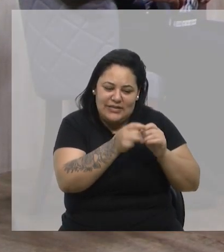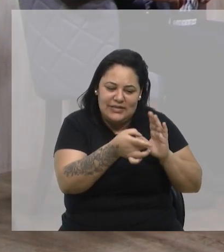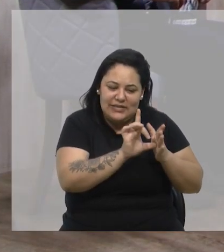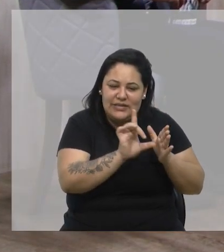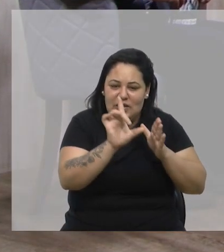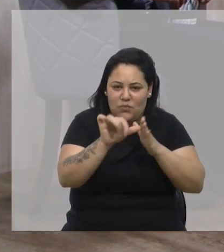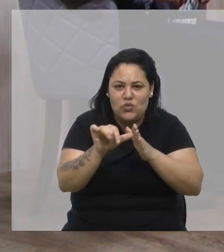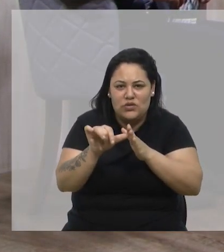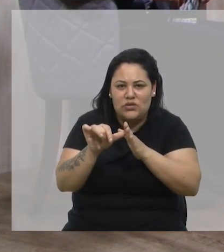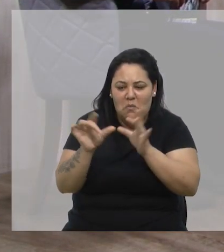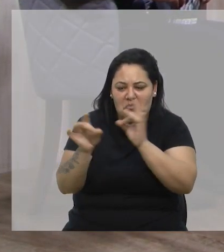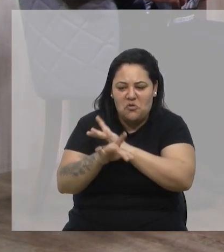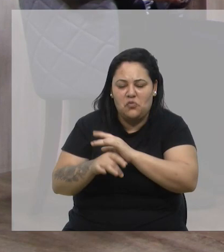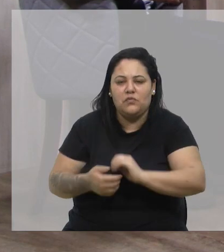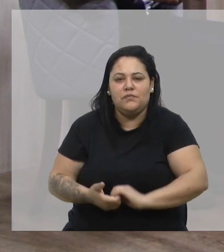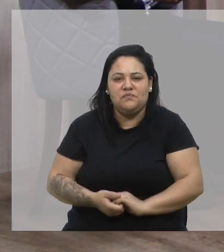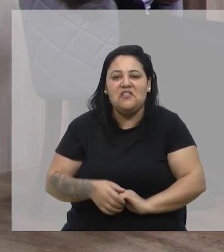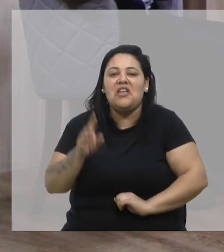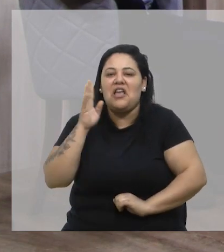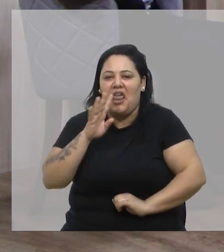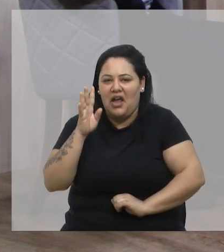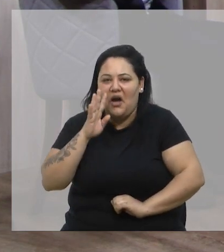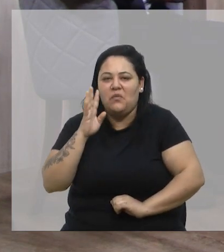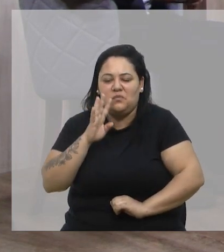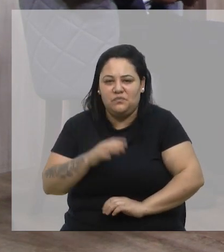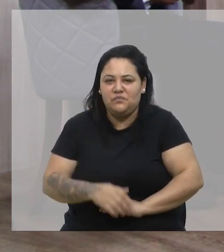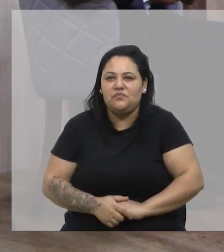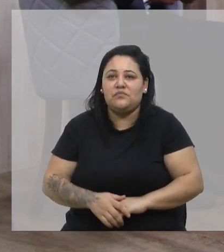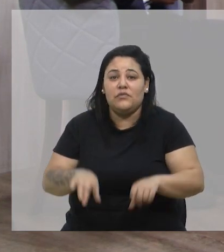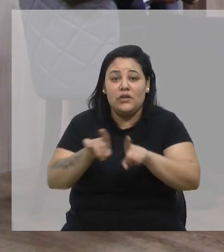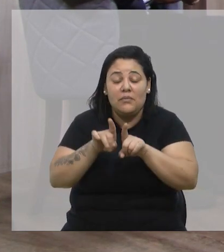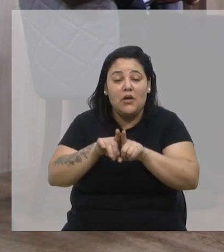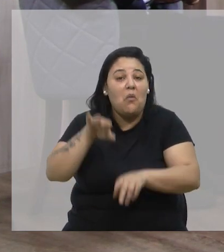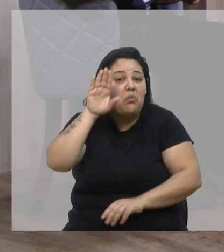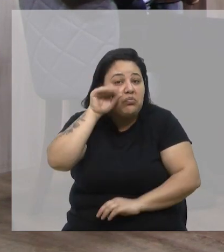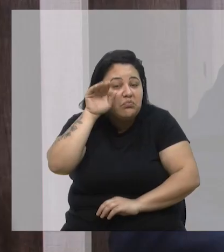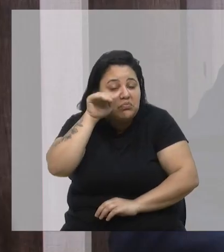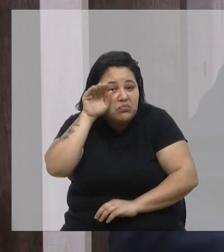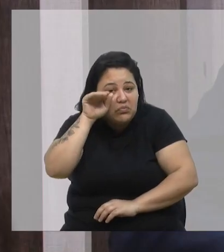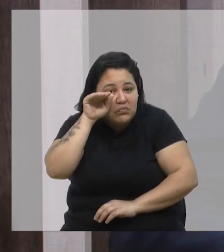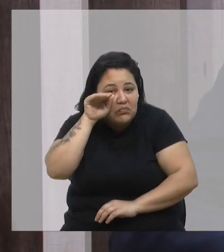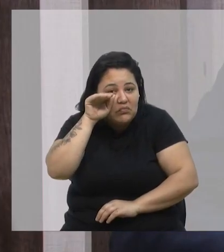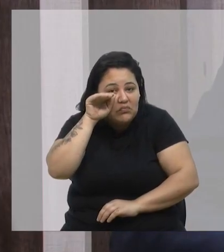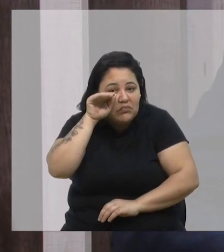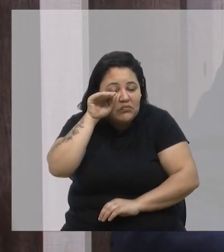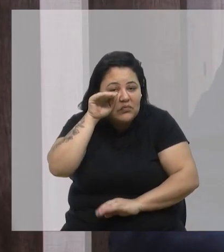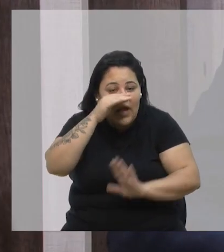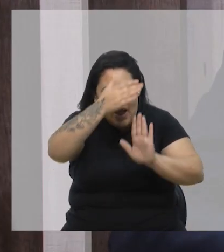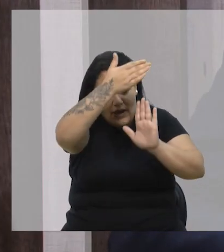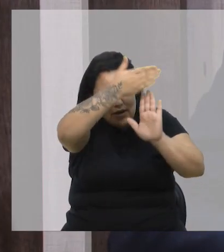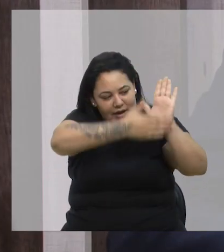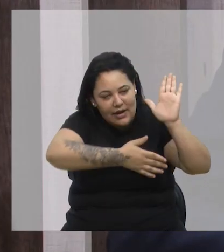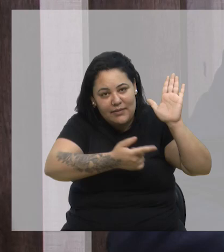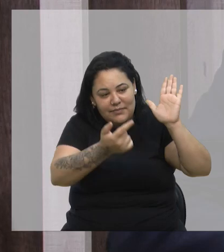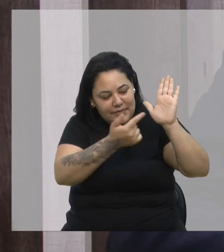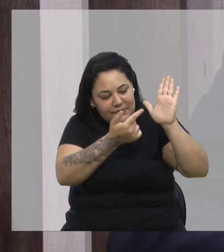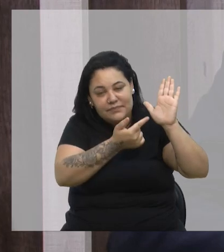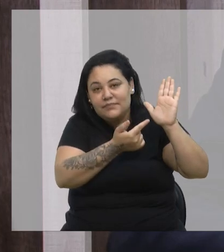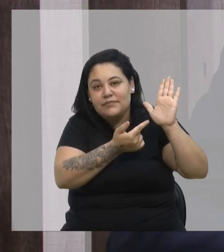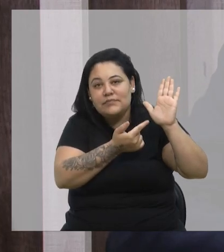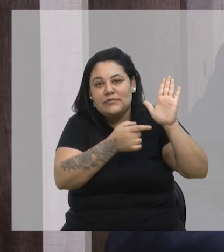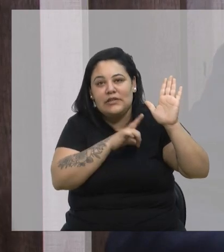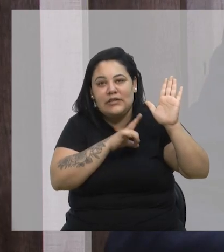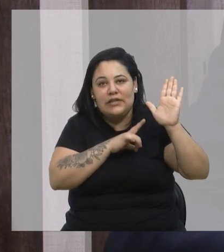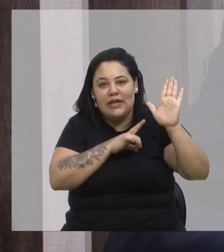um pré-esboço ainda. Que legal. Mínimo de... Que legal. Não, e sem deixar de observar, aqui na capa nós